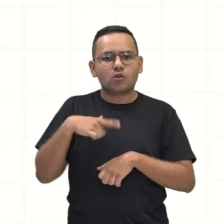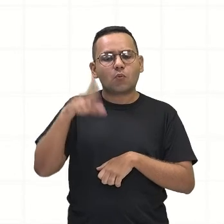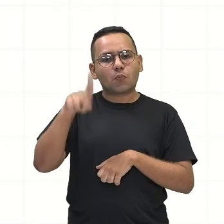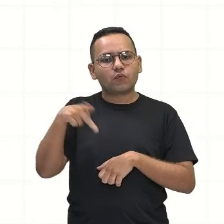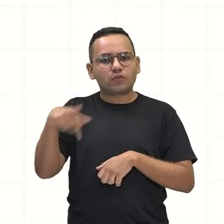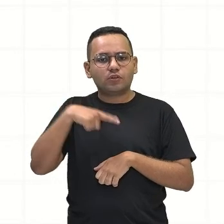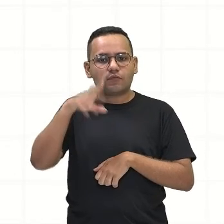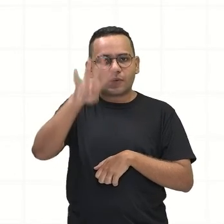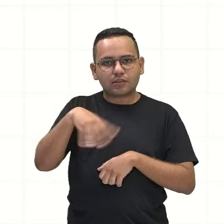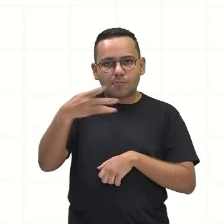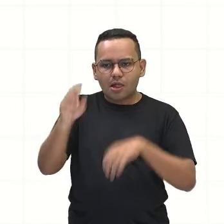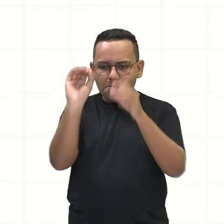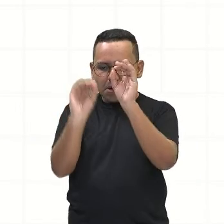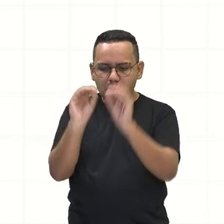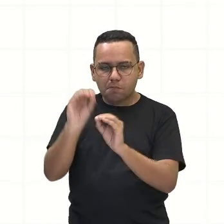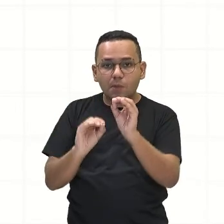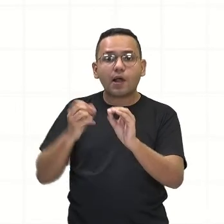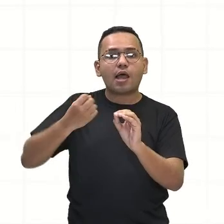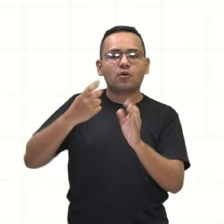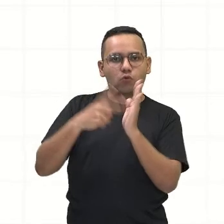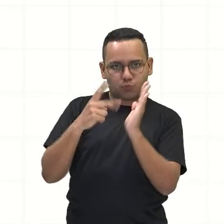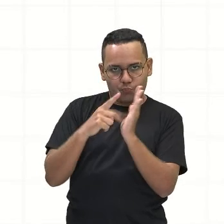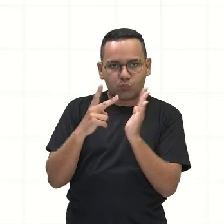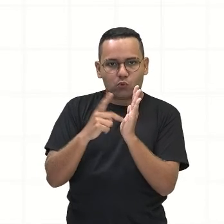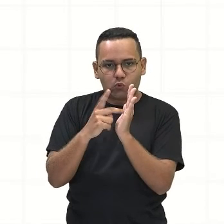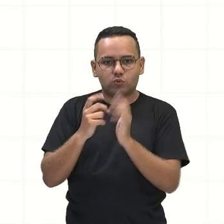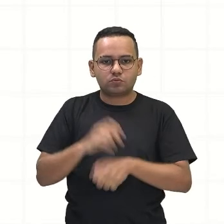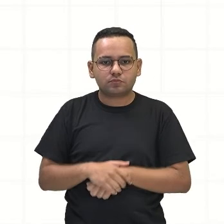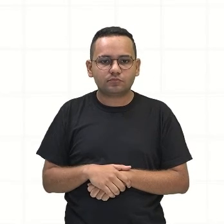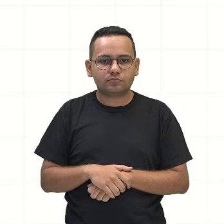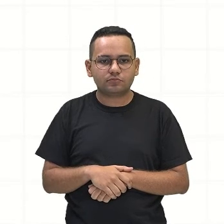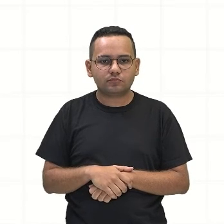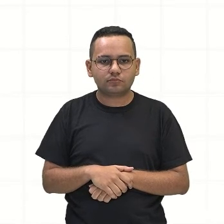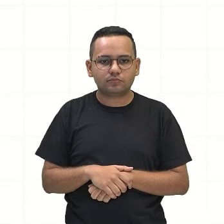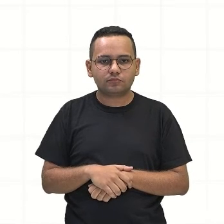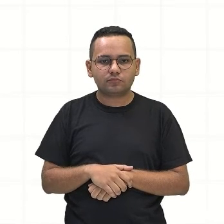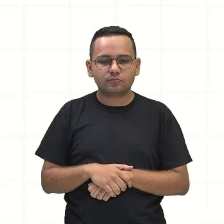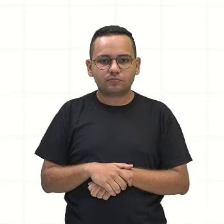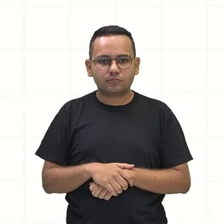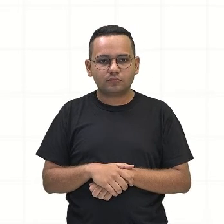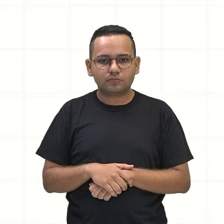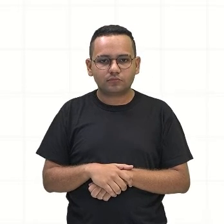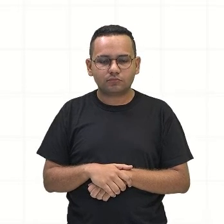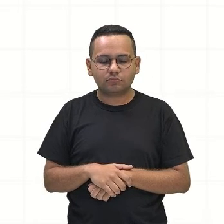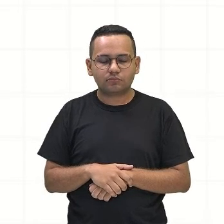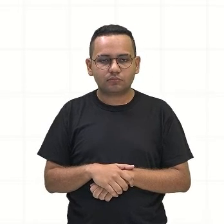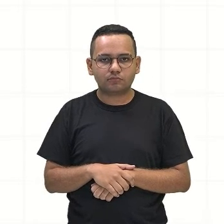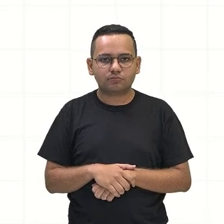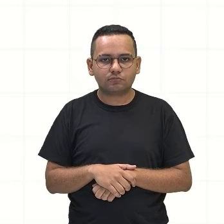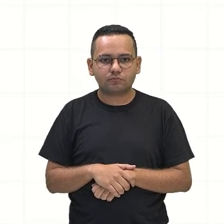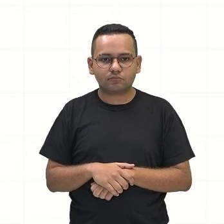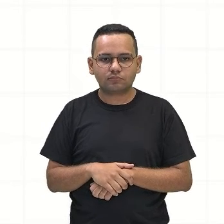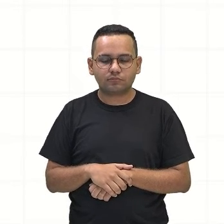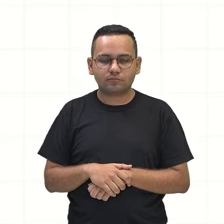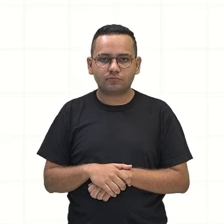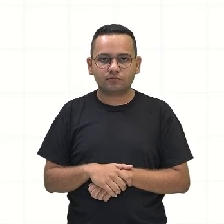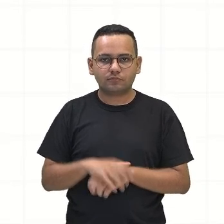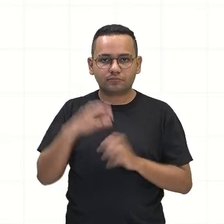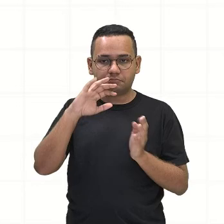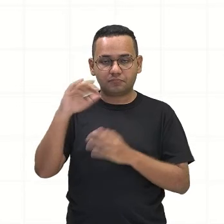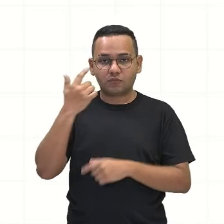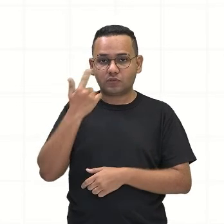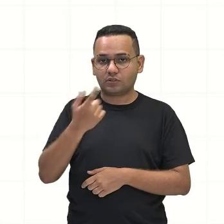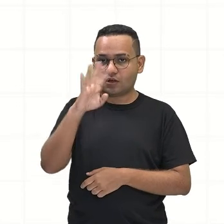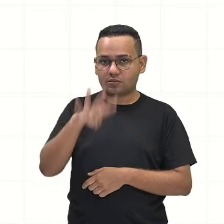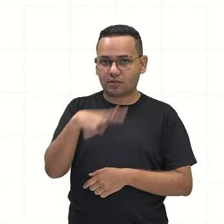das notas. Encontre as frequências relativas. E aí nós temos, então,